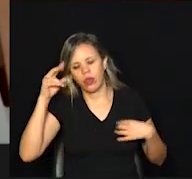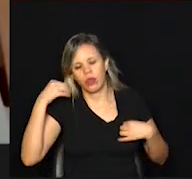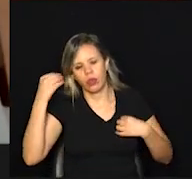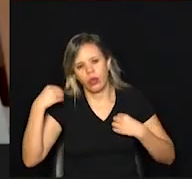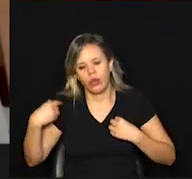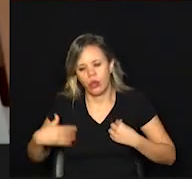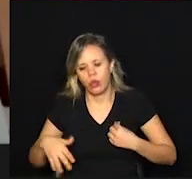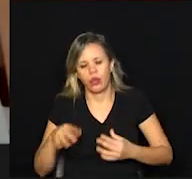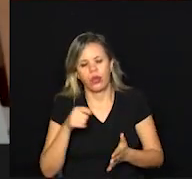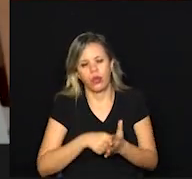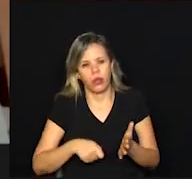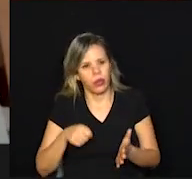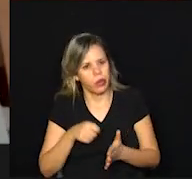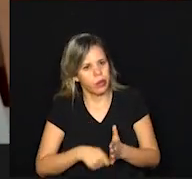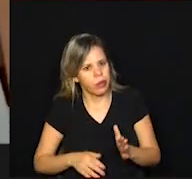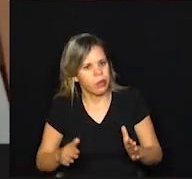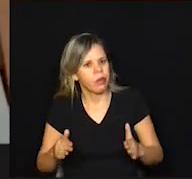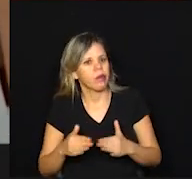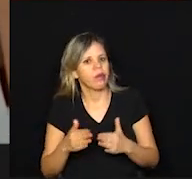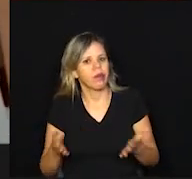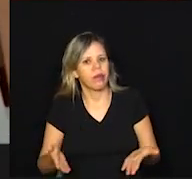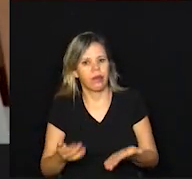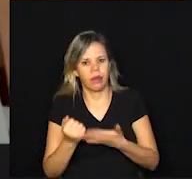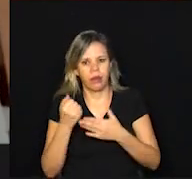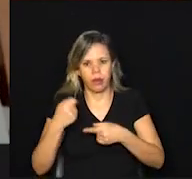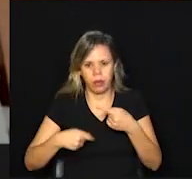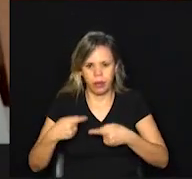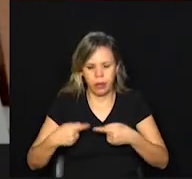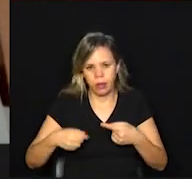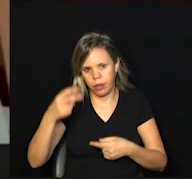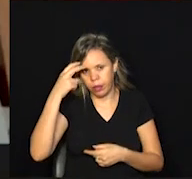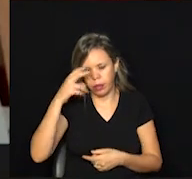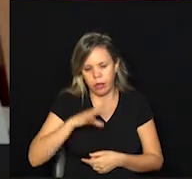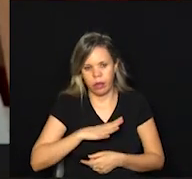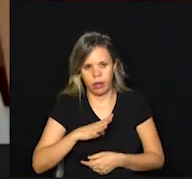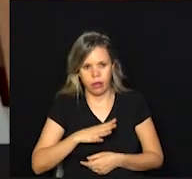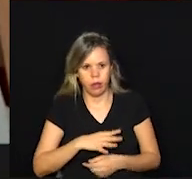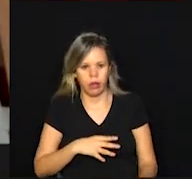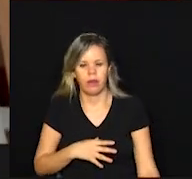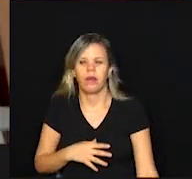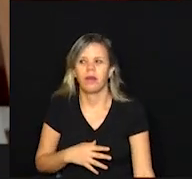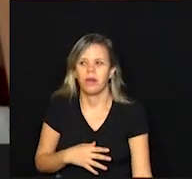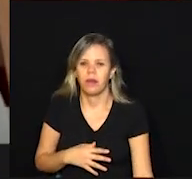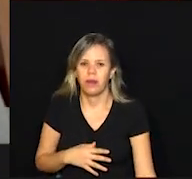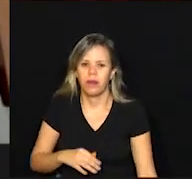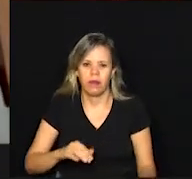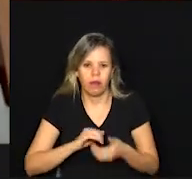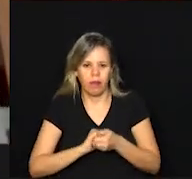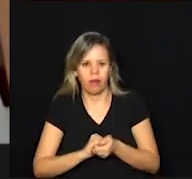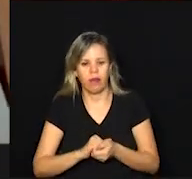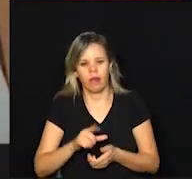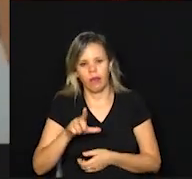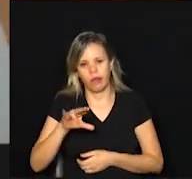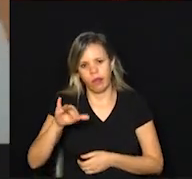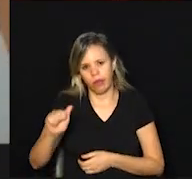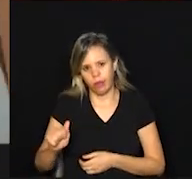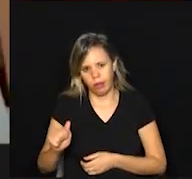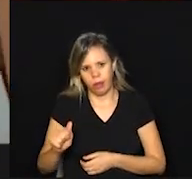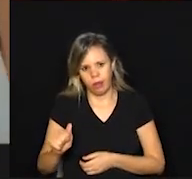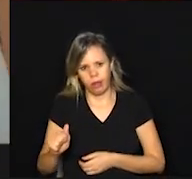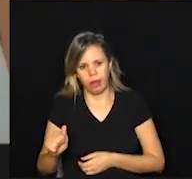e muito bonita de luta de dedicação às políticas culturais da cidade complementar a Lúcia